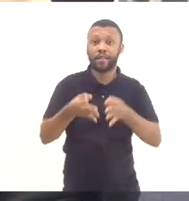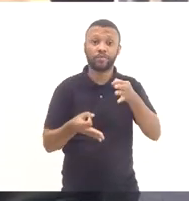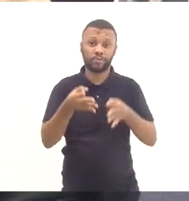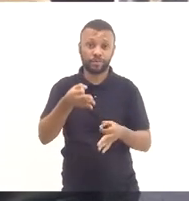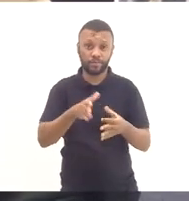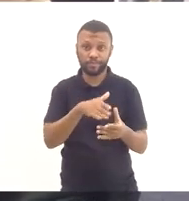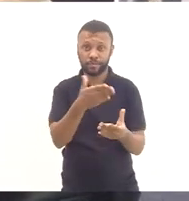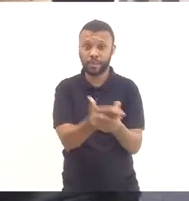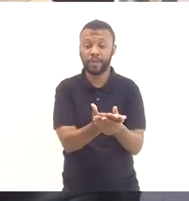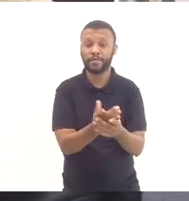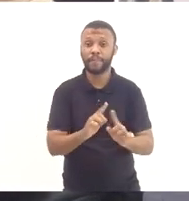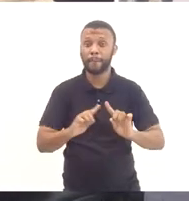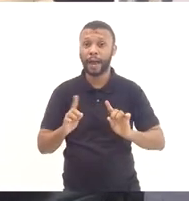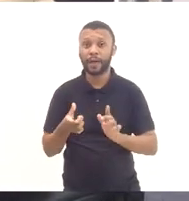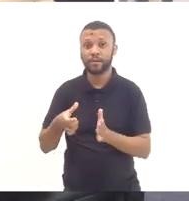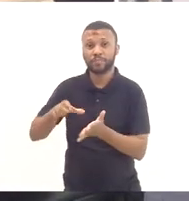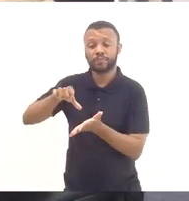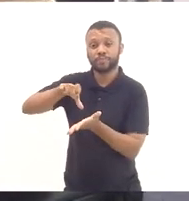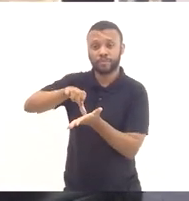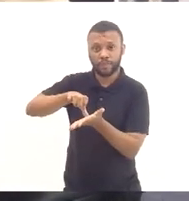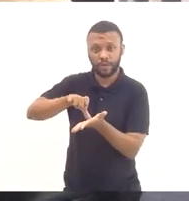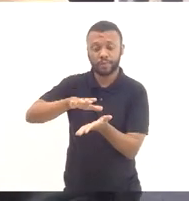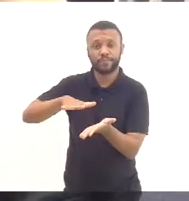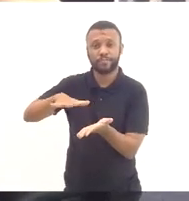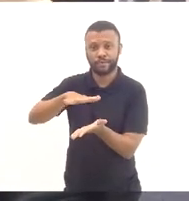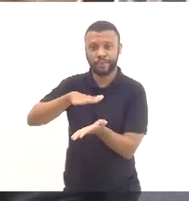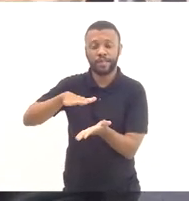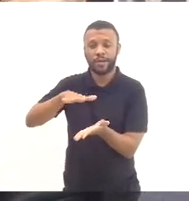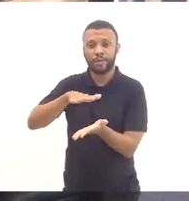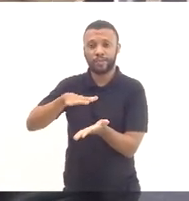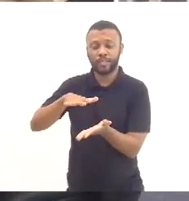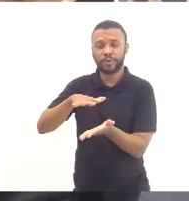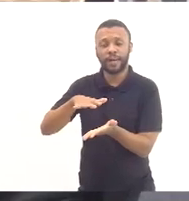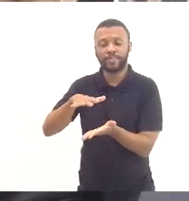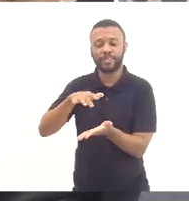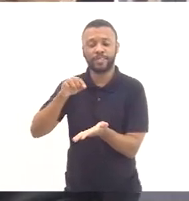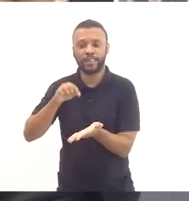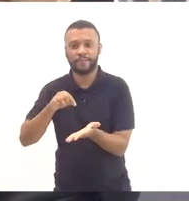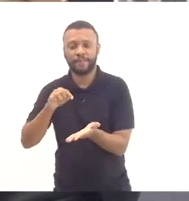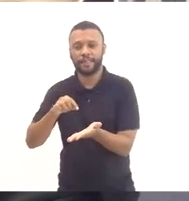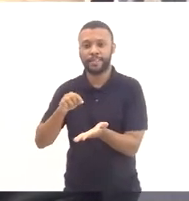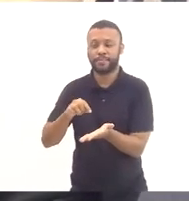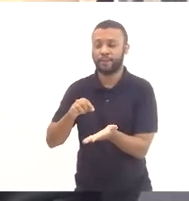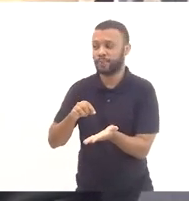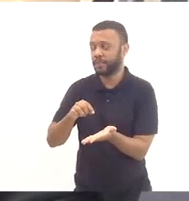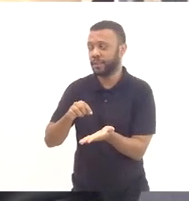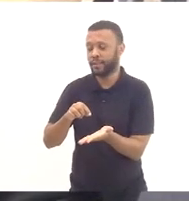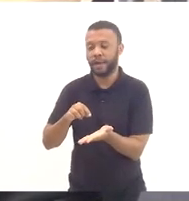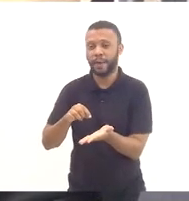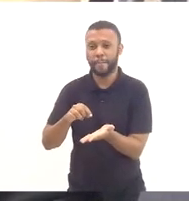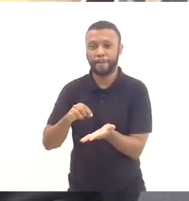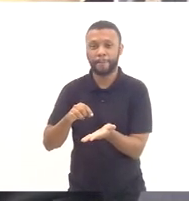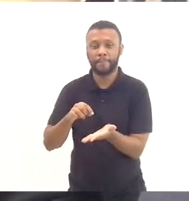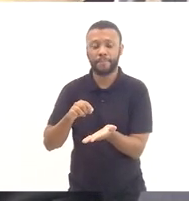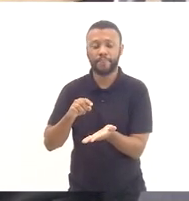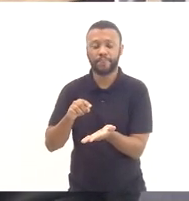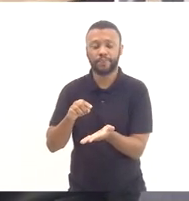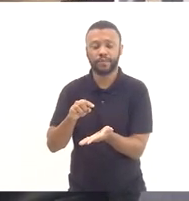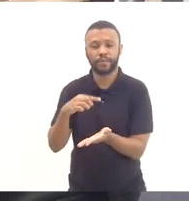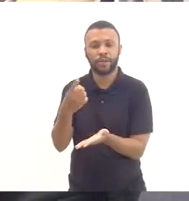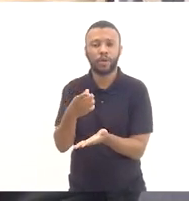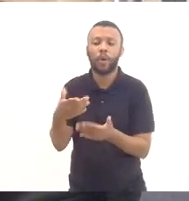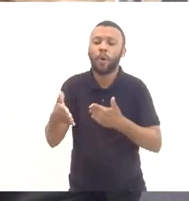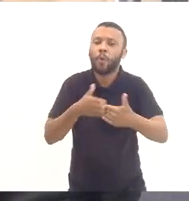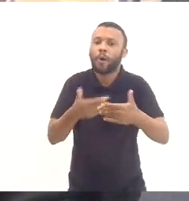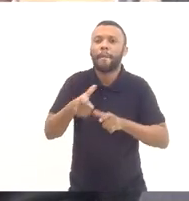é o Juizado ele tem atendimento para qualquer pessoa você não precisa de advogado para pedir isso né